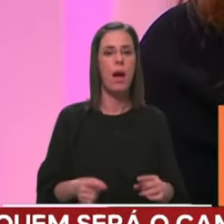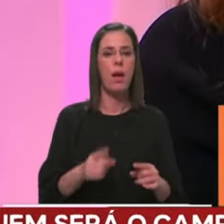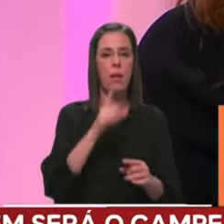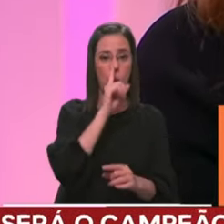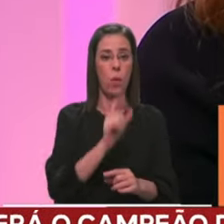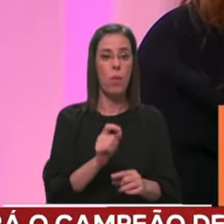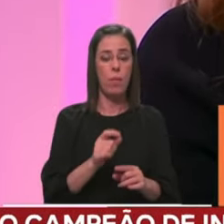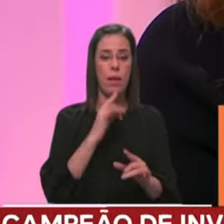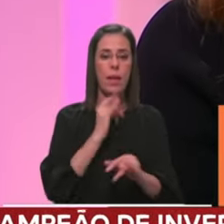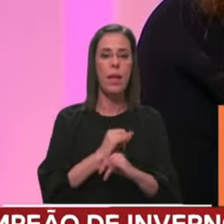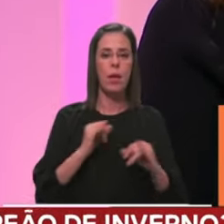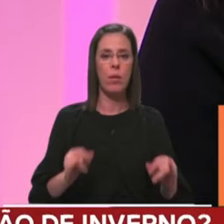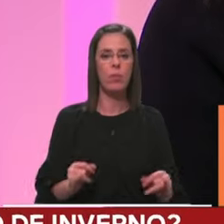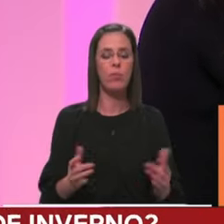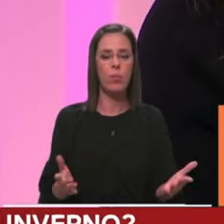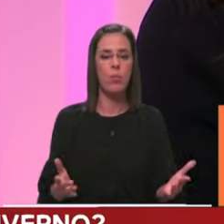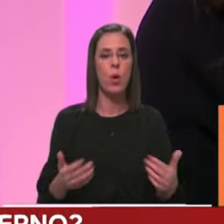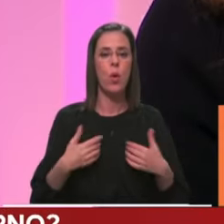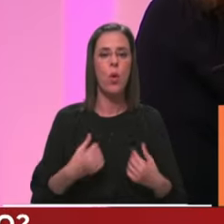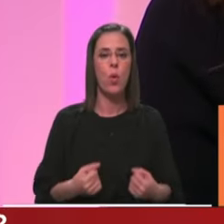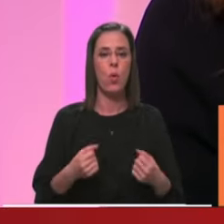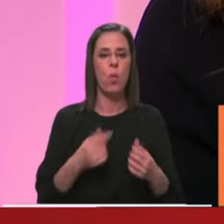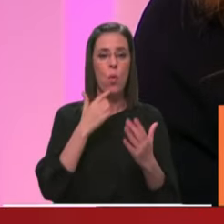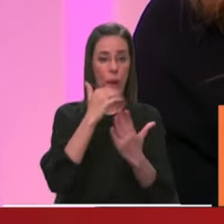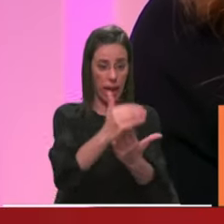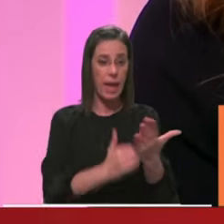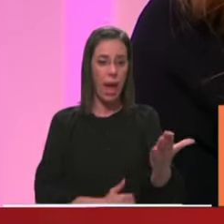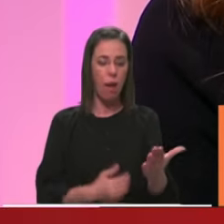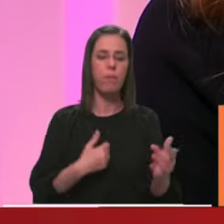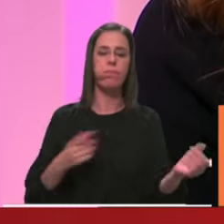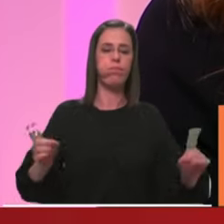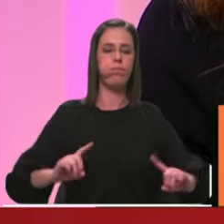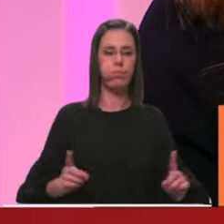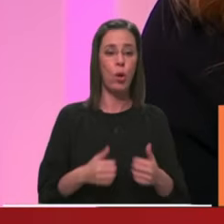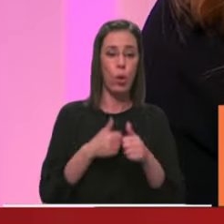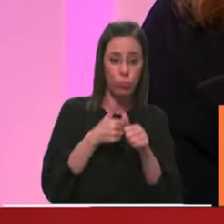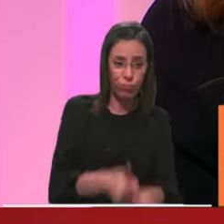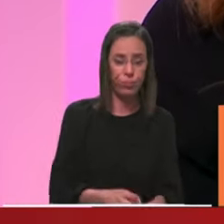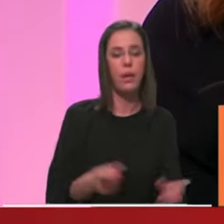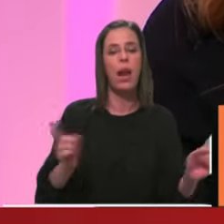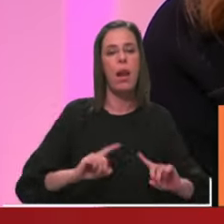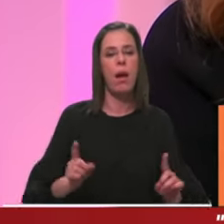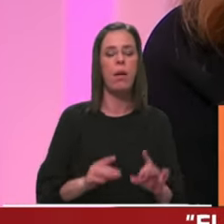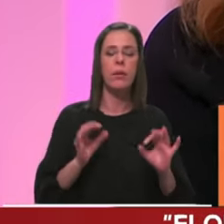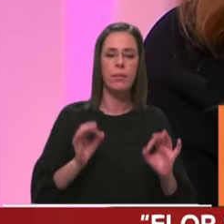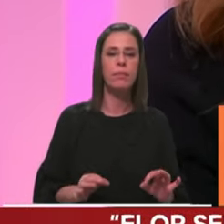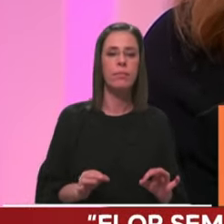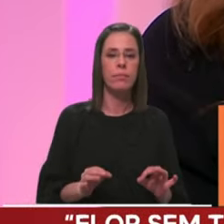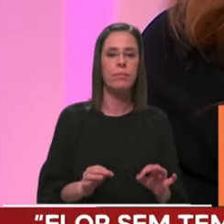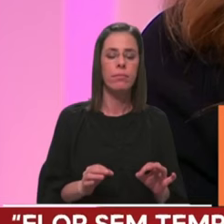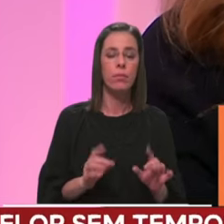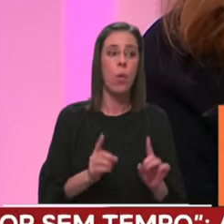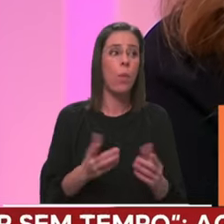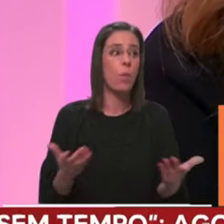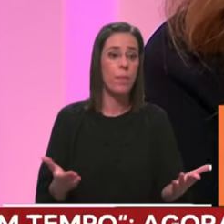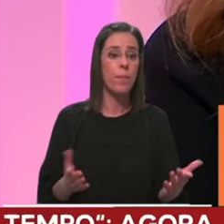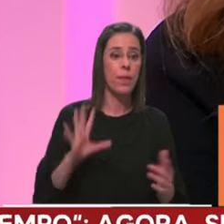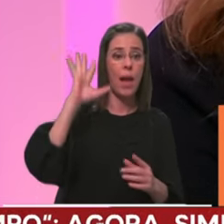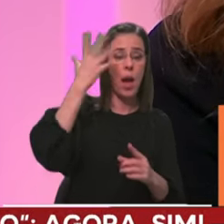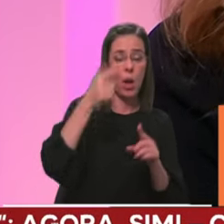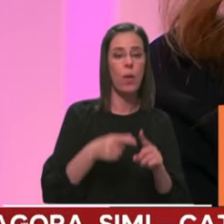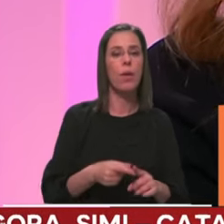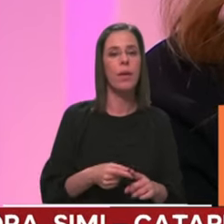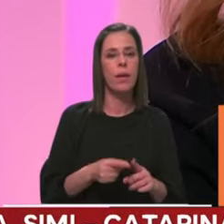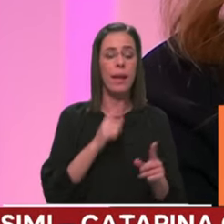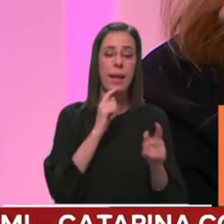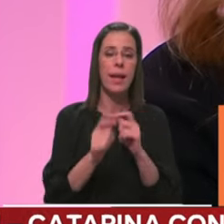momento é é impossível não é eu não consigo levar um guião e e ex Não não é completamente do do que vai acontecendo durante